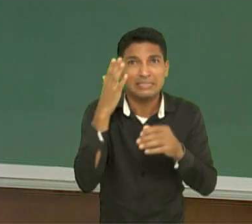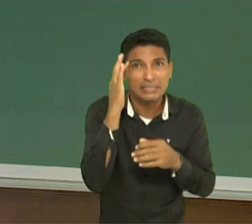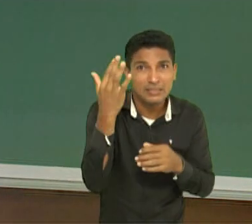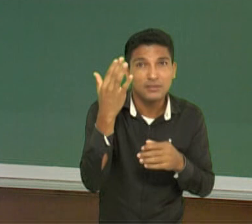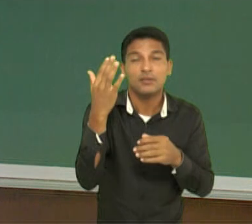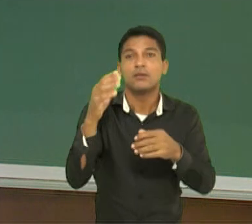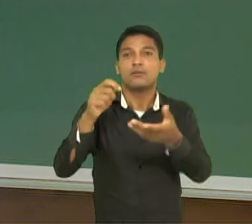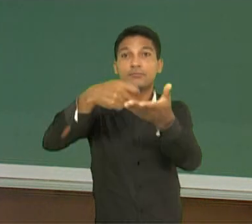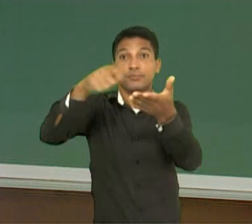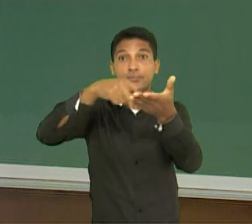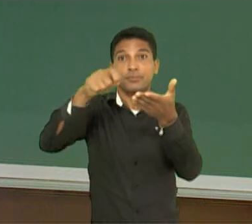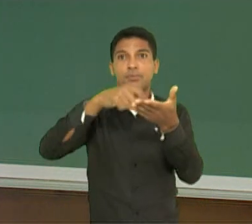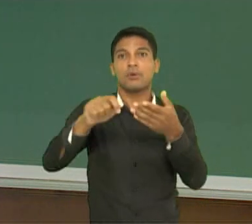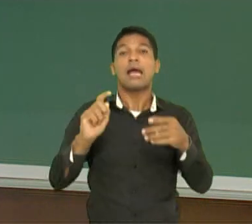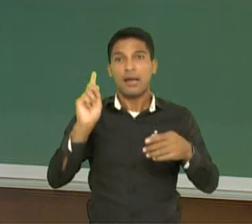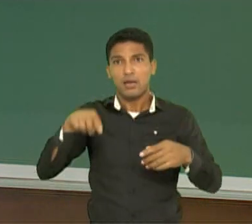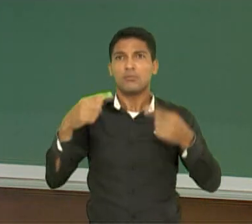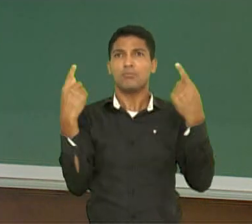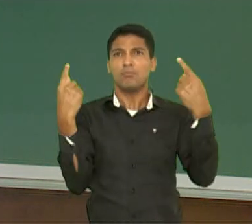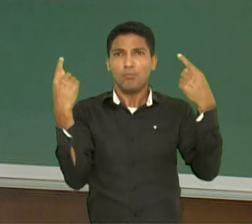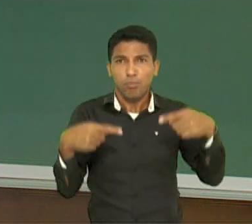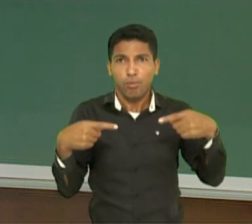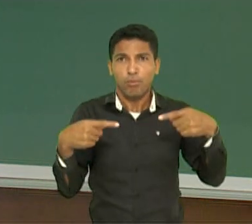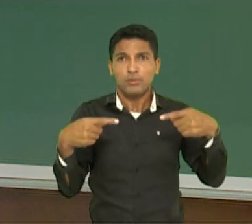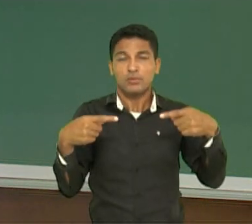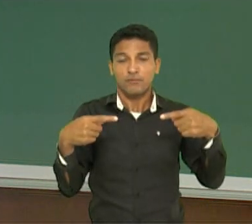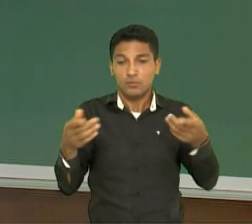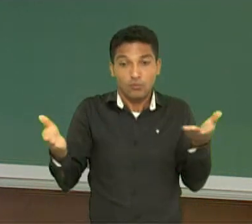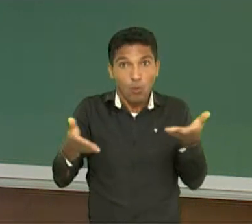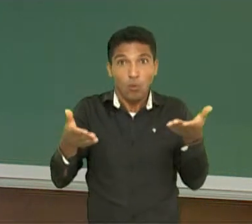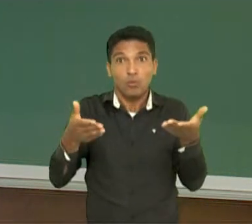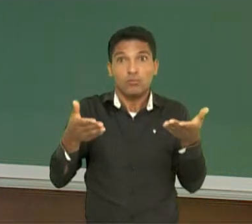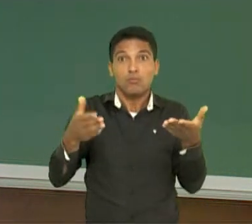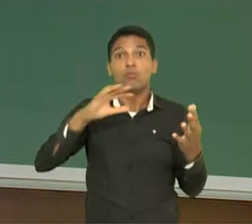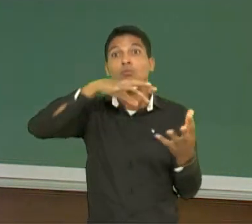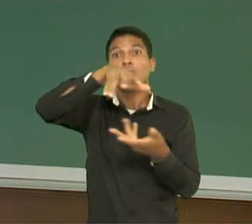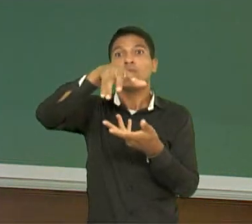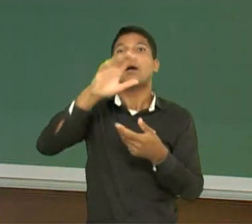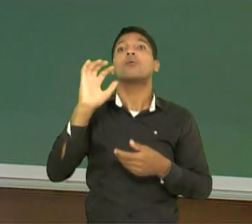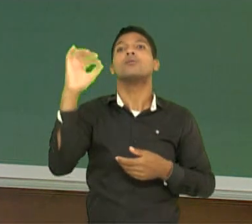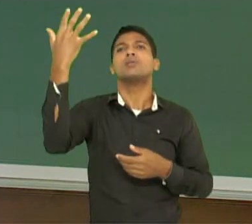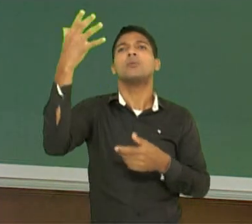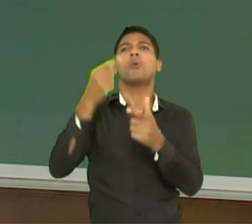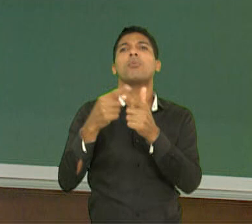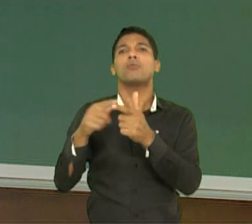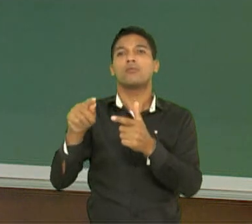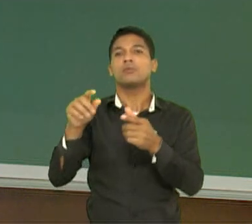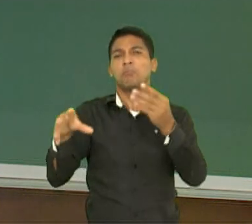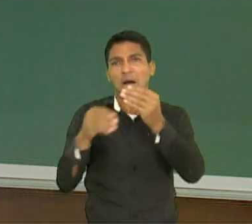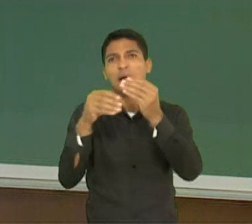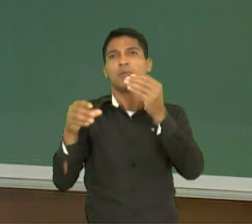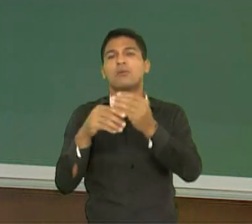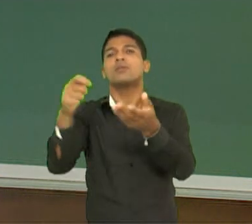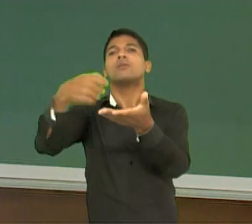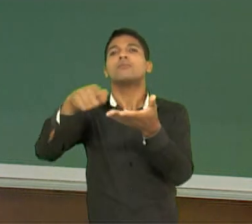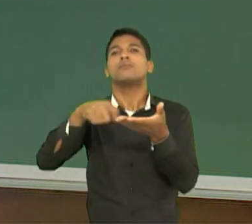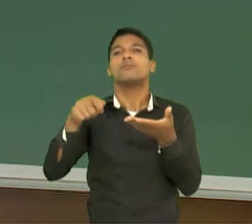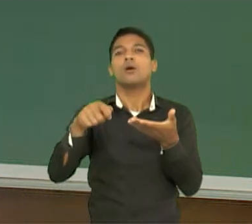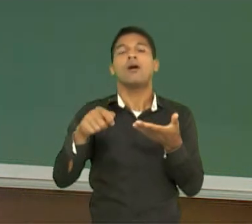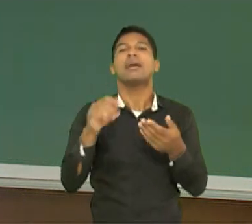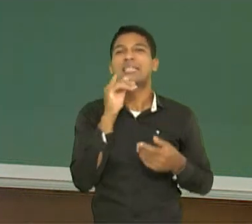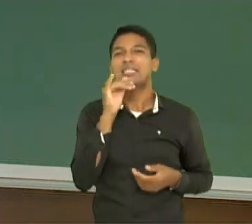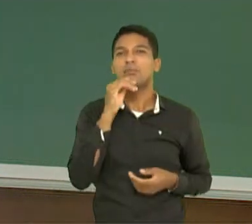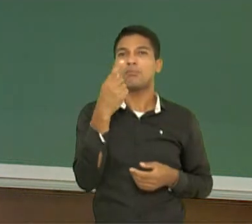hoje, mas que são desafios mundiais contemporâneos, que estão acontecendo no mundo agora. Por exemplo, a poluição,